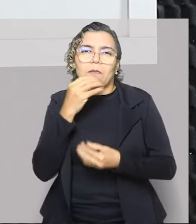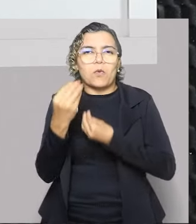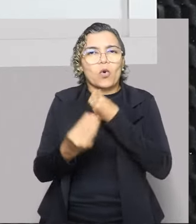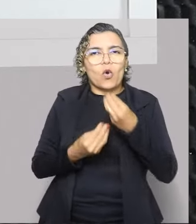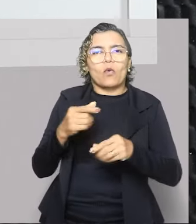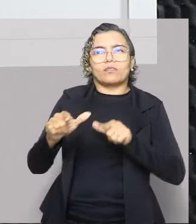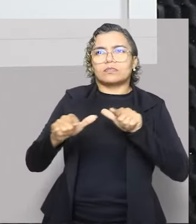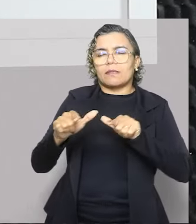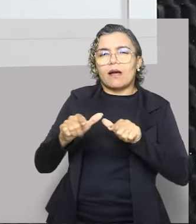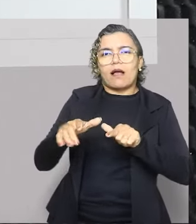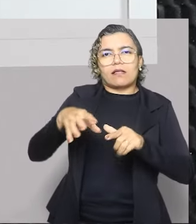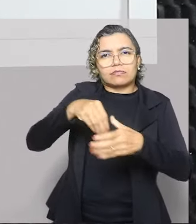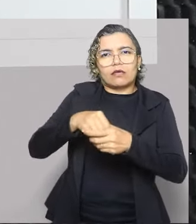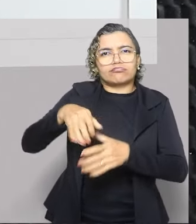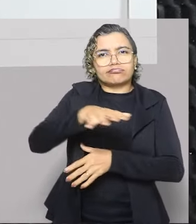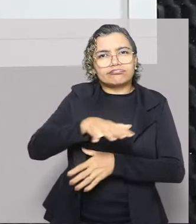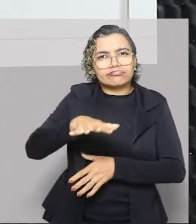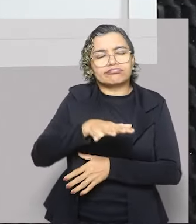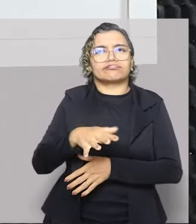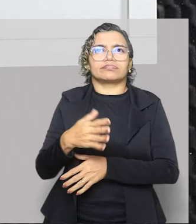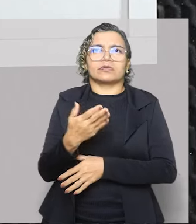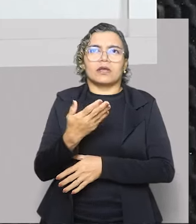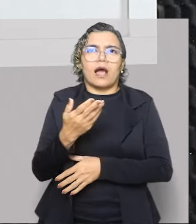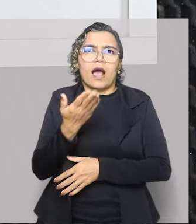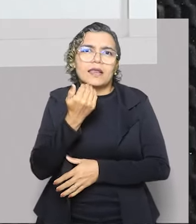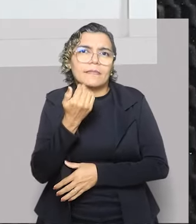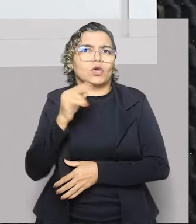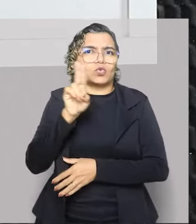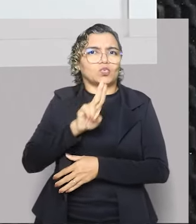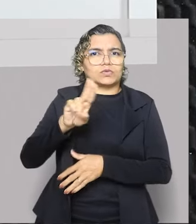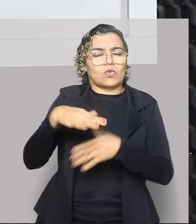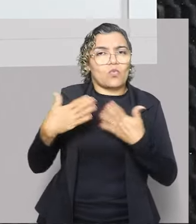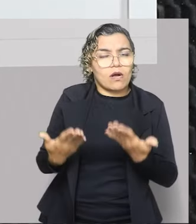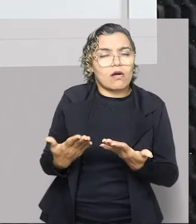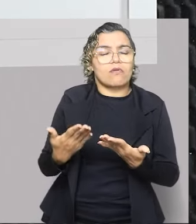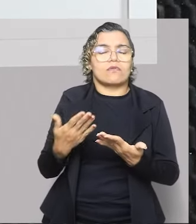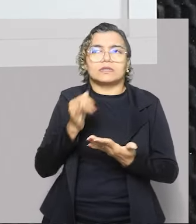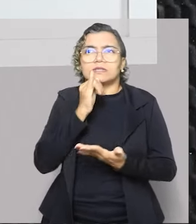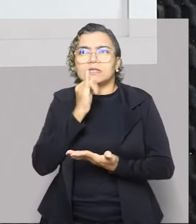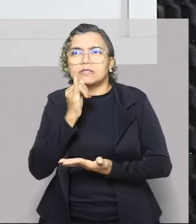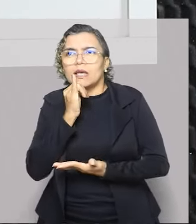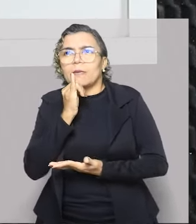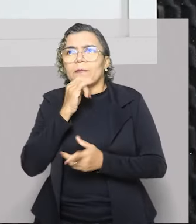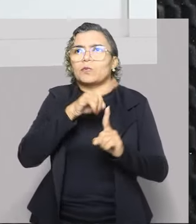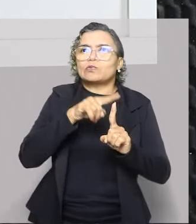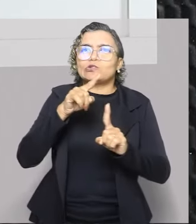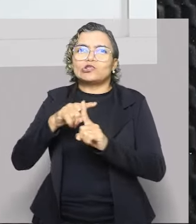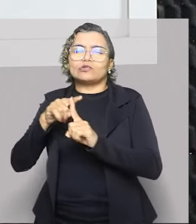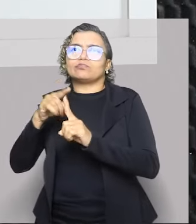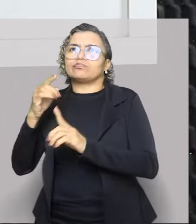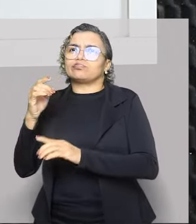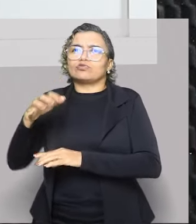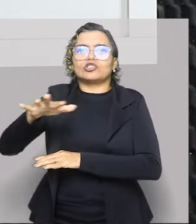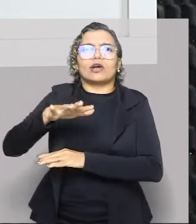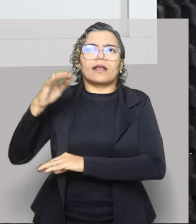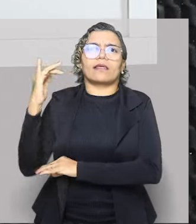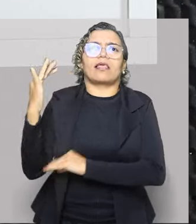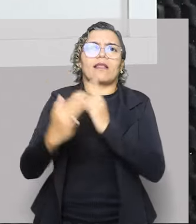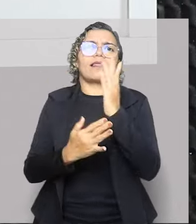dentro do seu ambiente do que que você se alimenta ao que você está exposto Como que você lidar com a falta ou